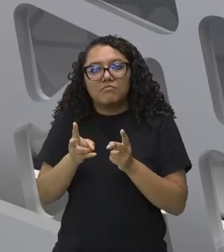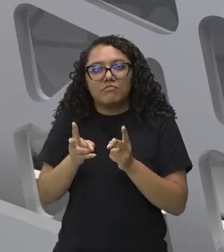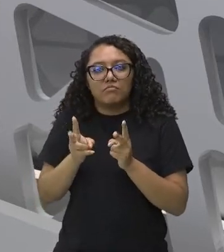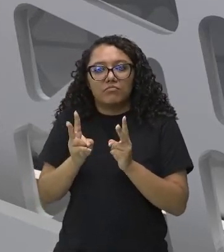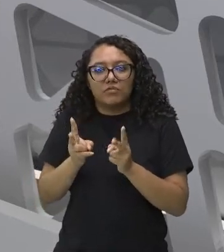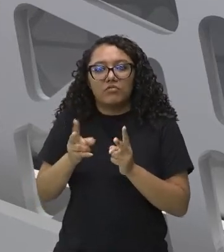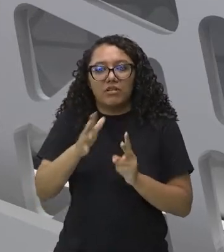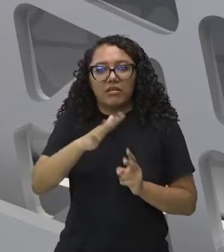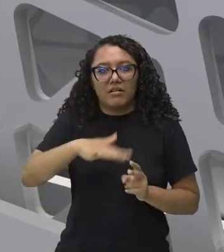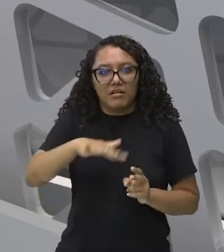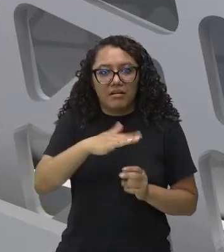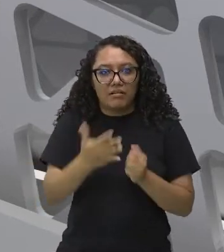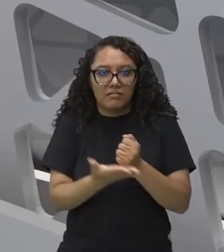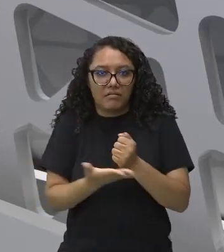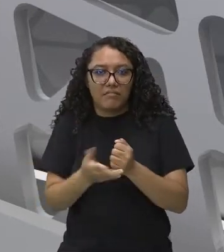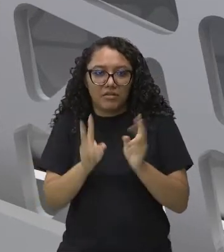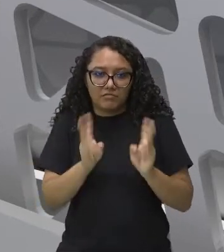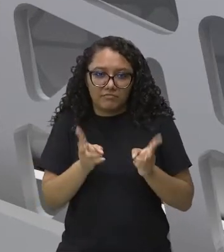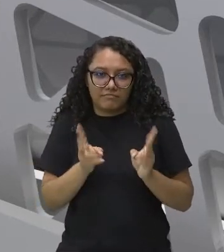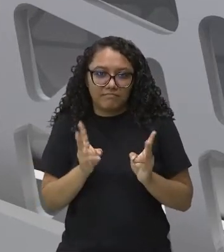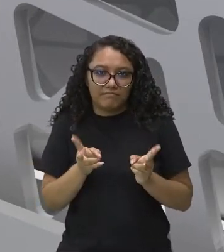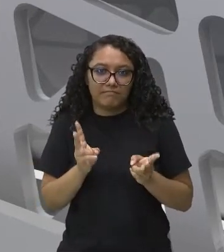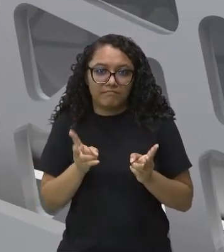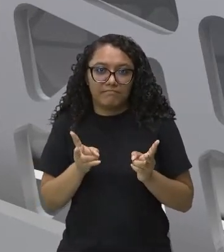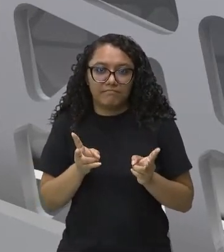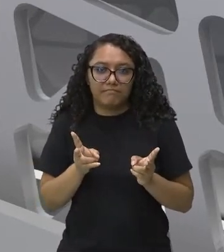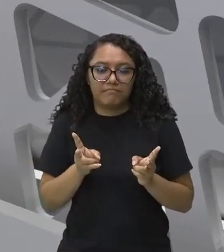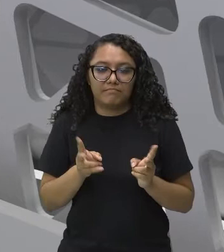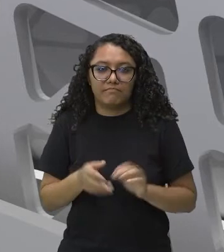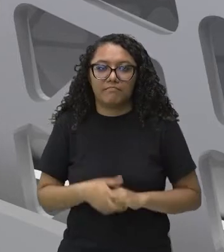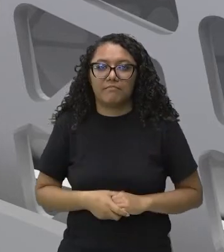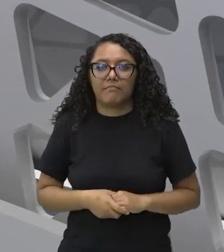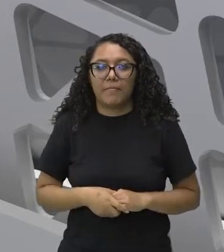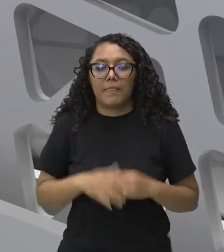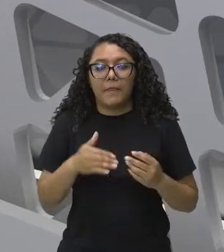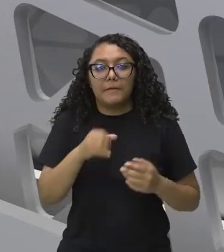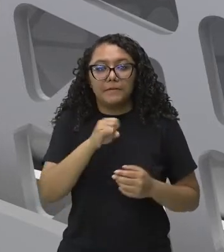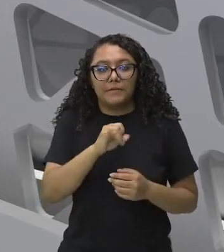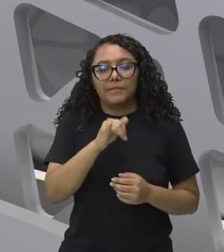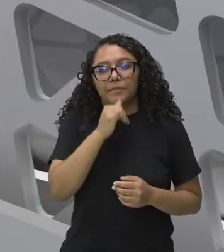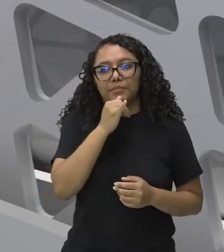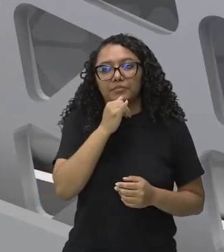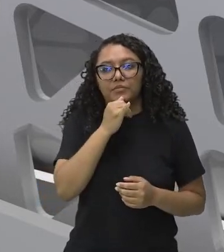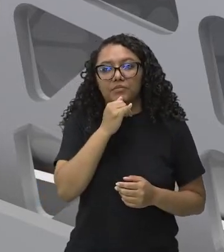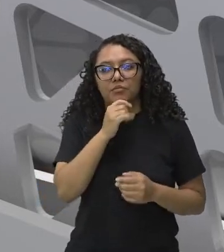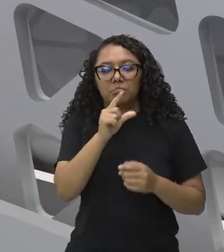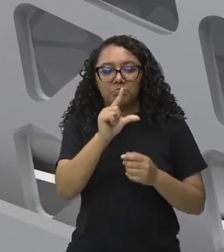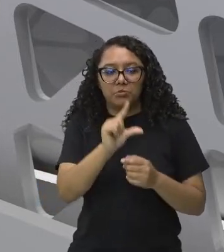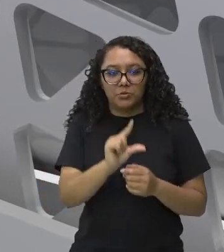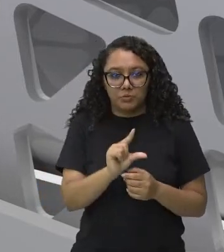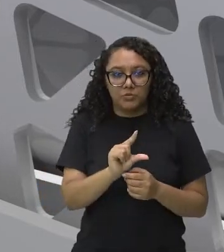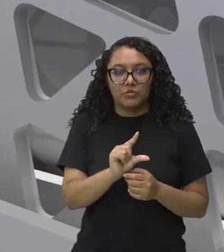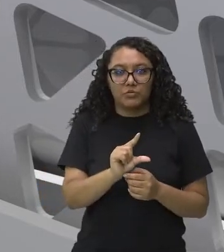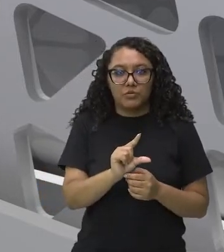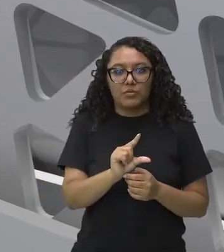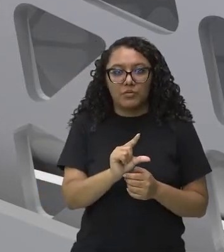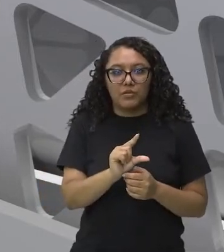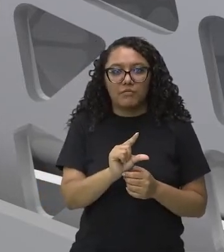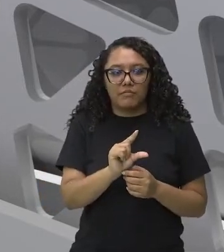base a mesma, né? Se, por outro lado, eu diminuir a